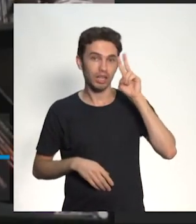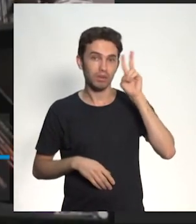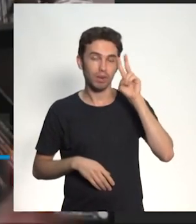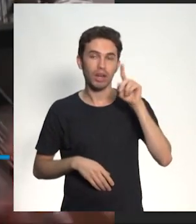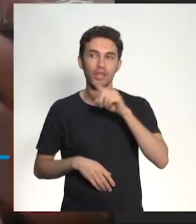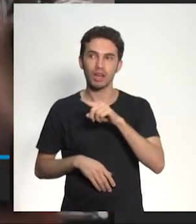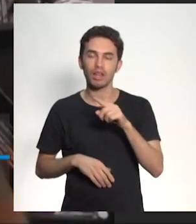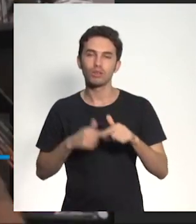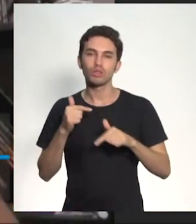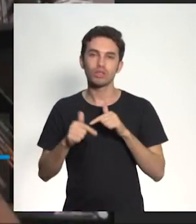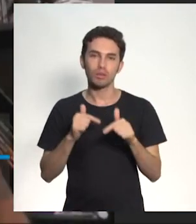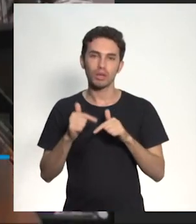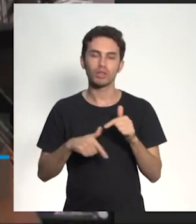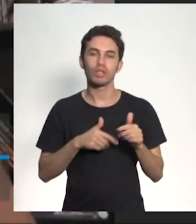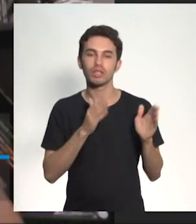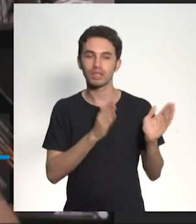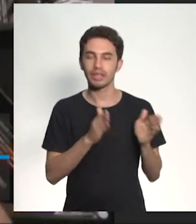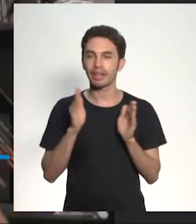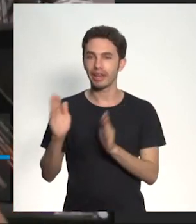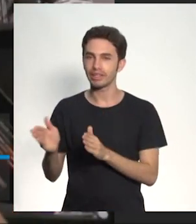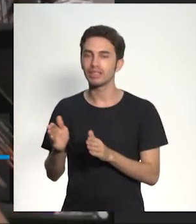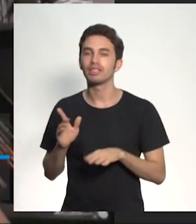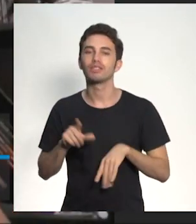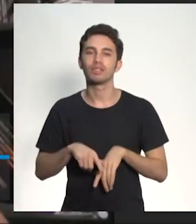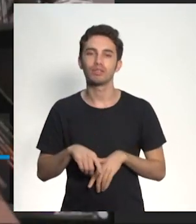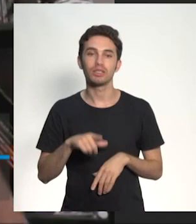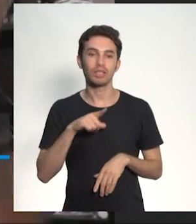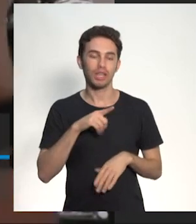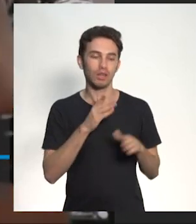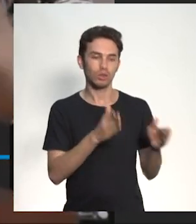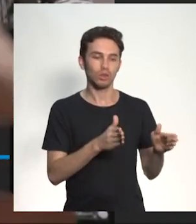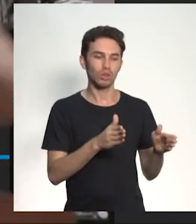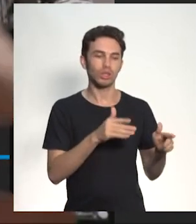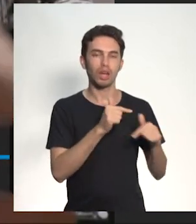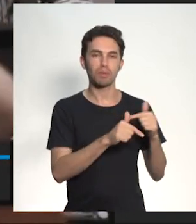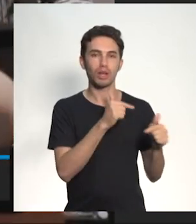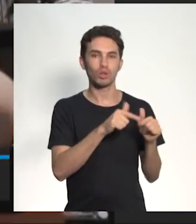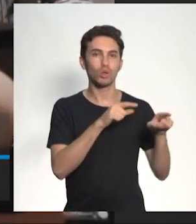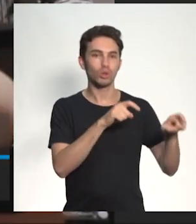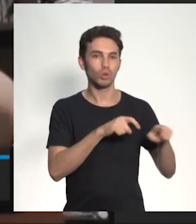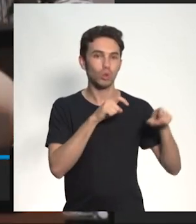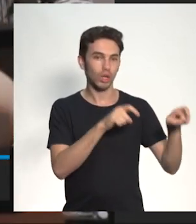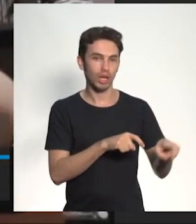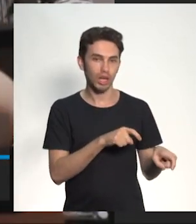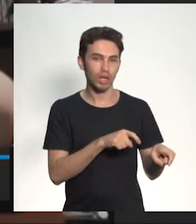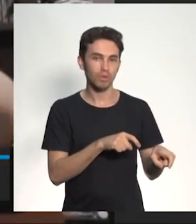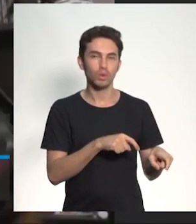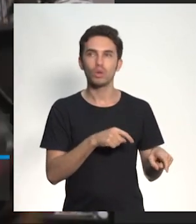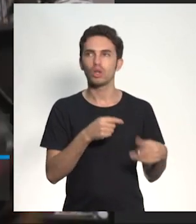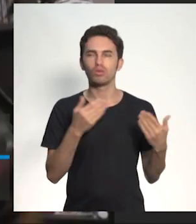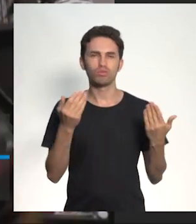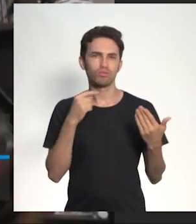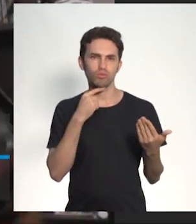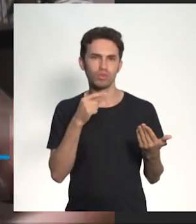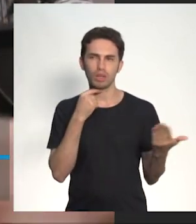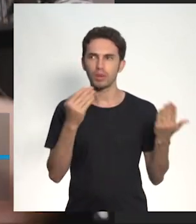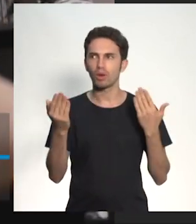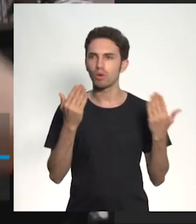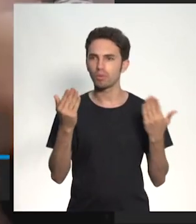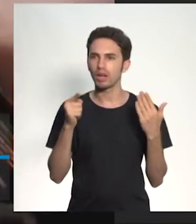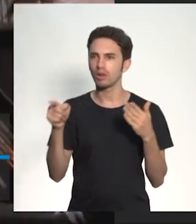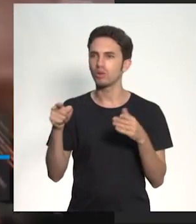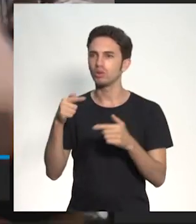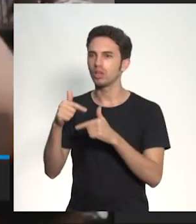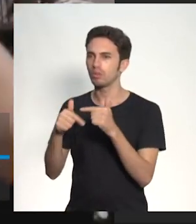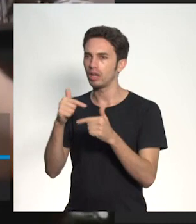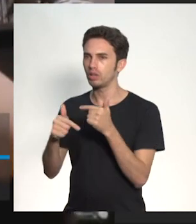também, a gente tem essas divisões, né? A gente tem o trabalhador do campo, que a gente não pode pode nem comparar com o trabalhador de centros urbanos,